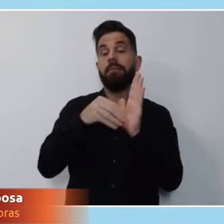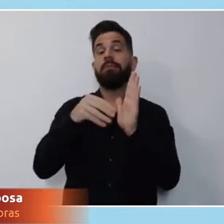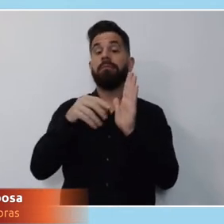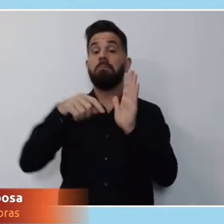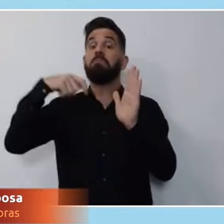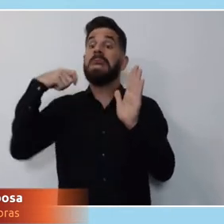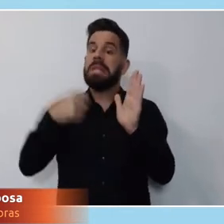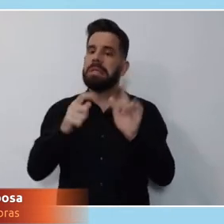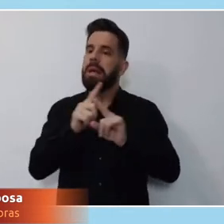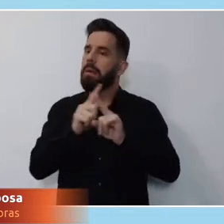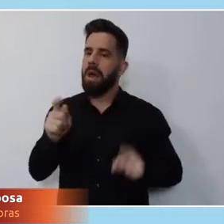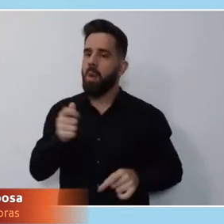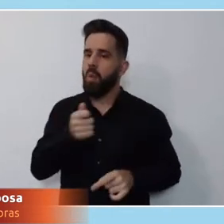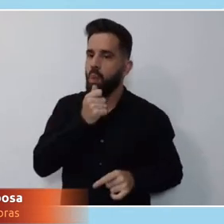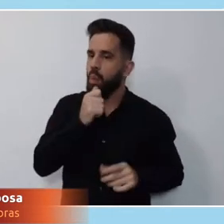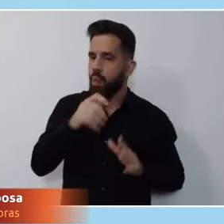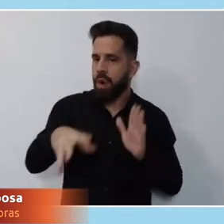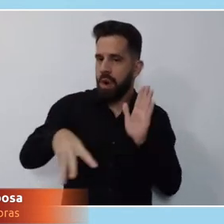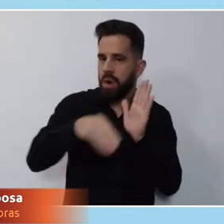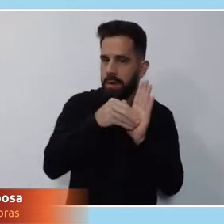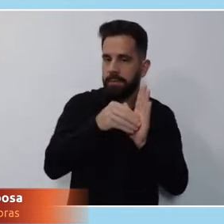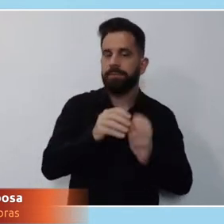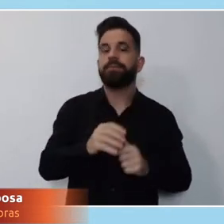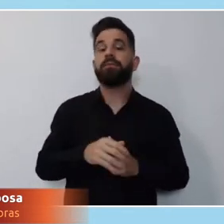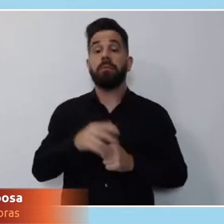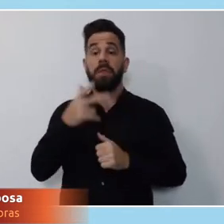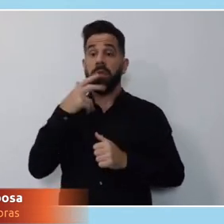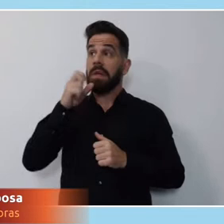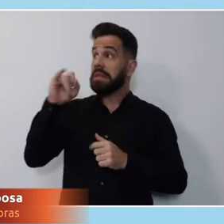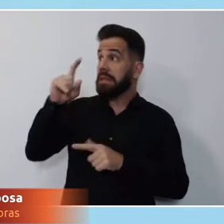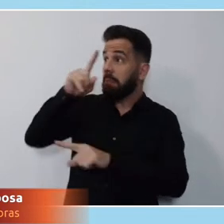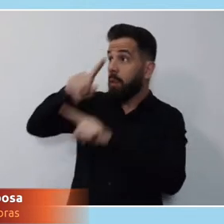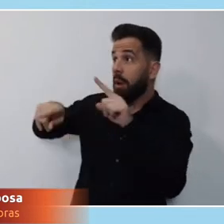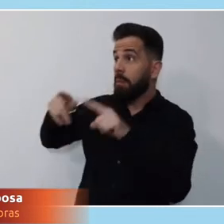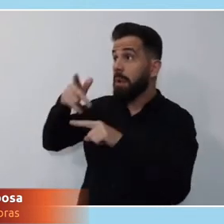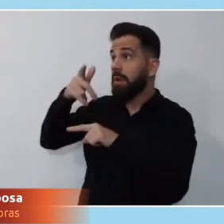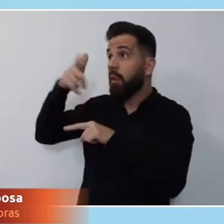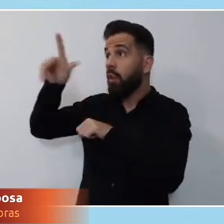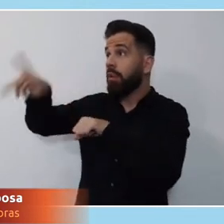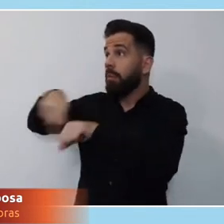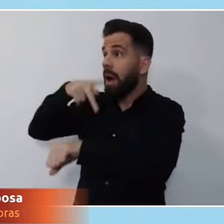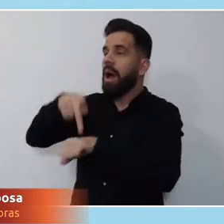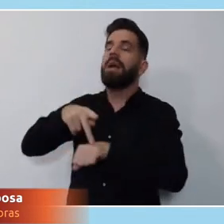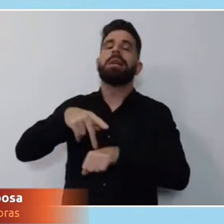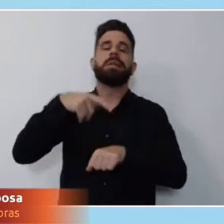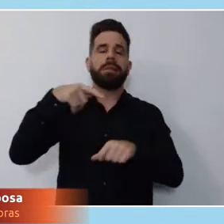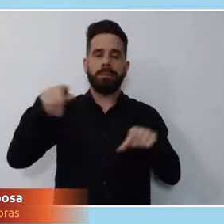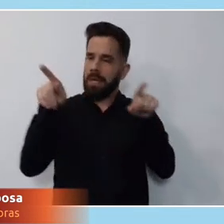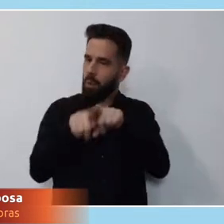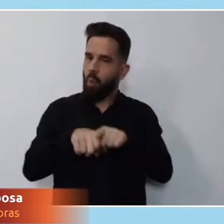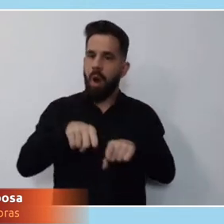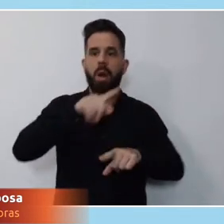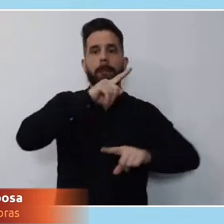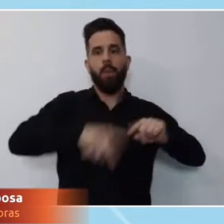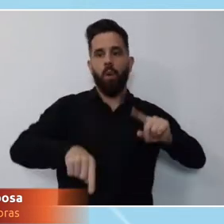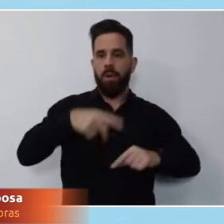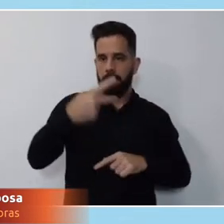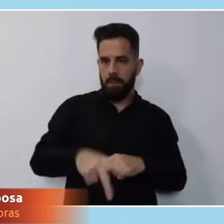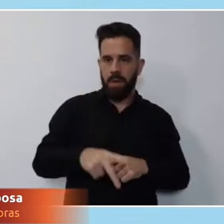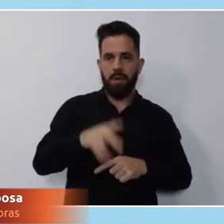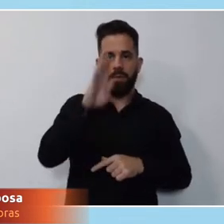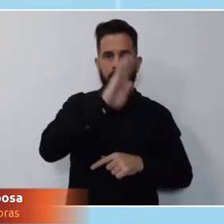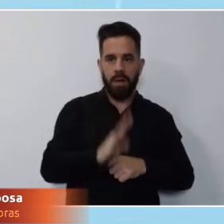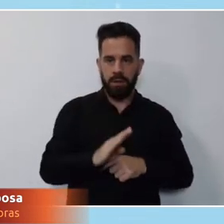mundo teriam que ser proibidos aqui no Brasil. E a segunda é que, de acordo com alguns parlamentares, nos rótulos